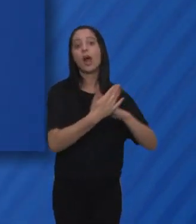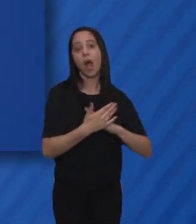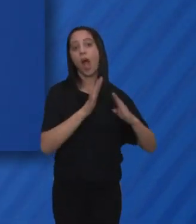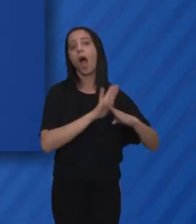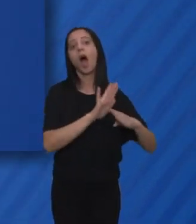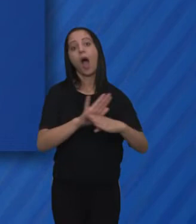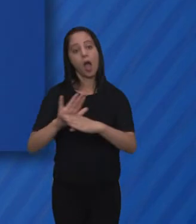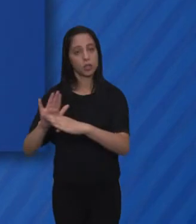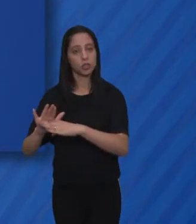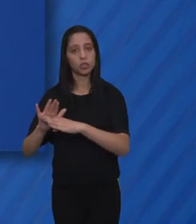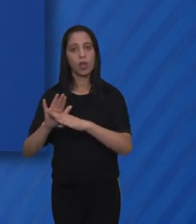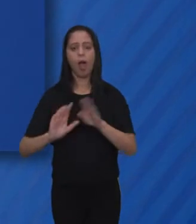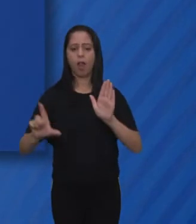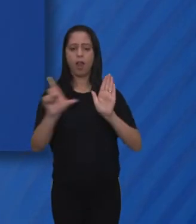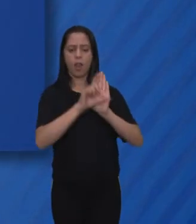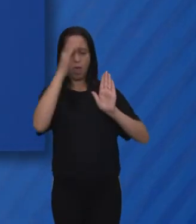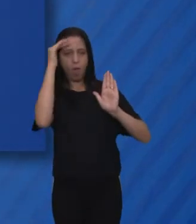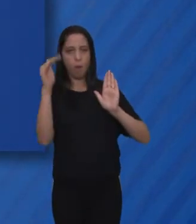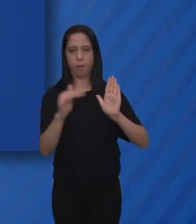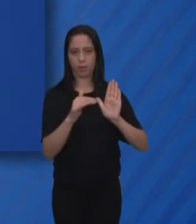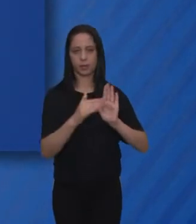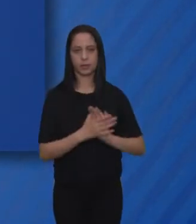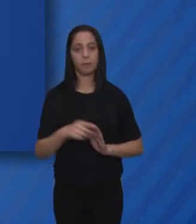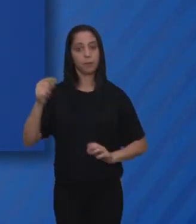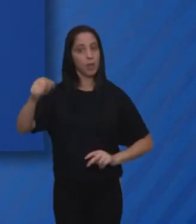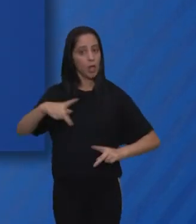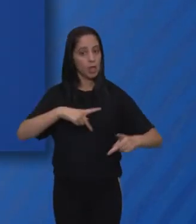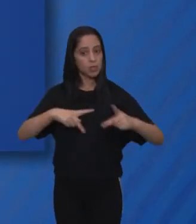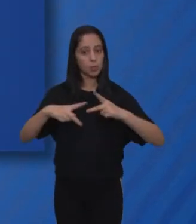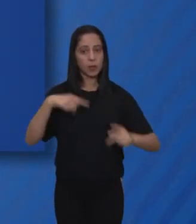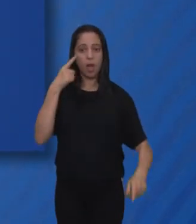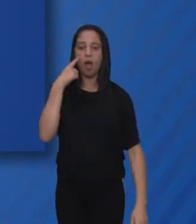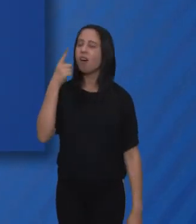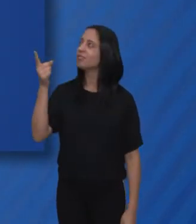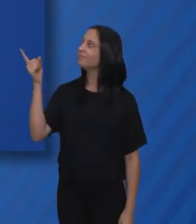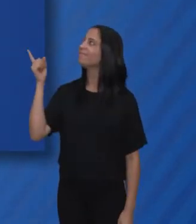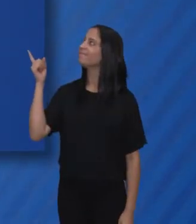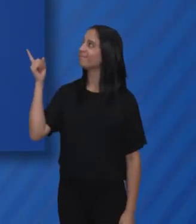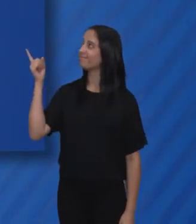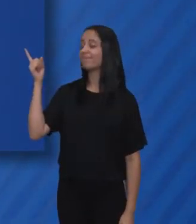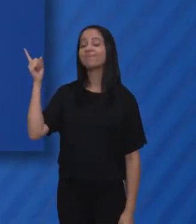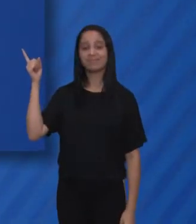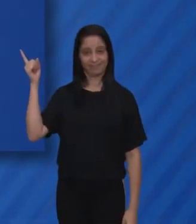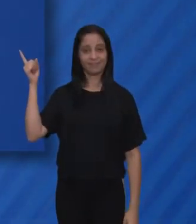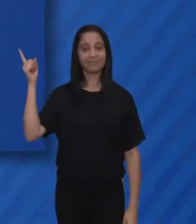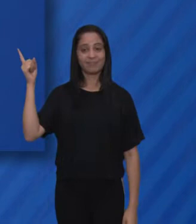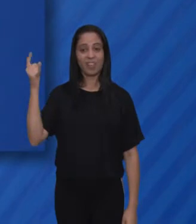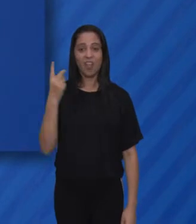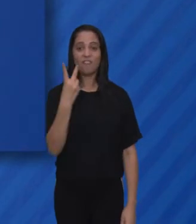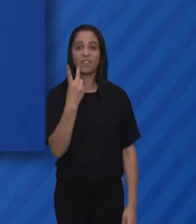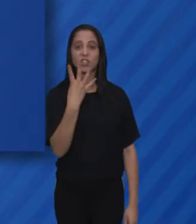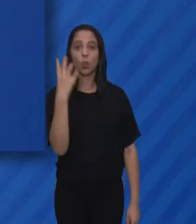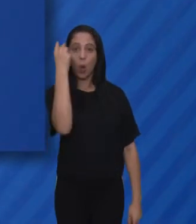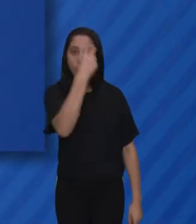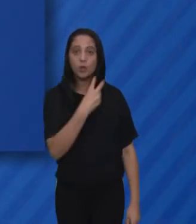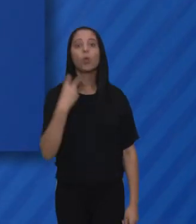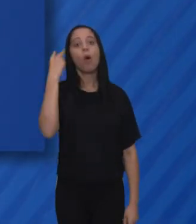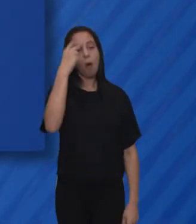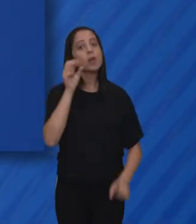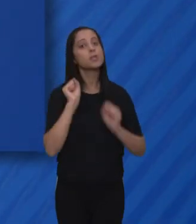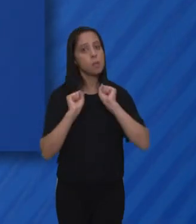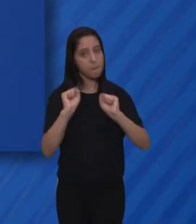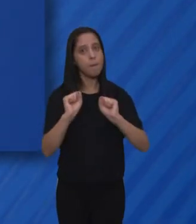que medidas legais sejam tomadas aqui em São José os conselhos tutelares funcionam em esquema de plantão durante